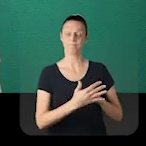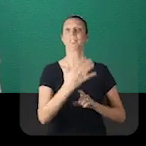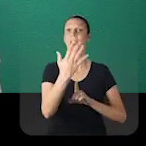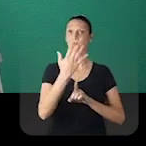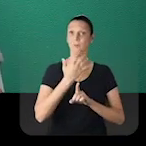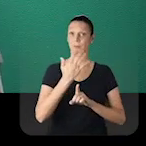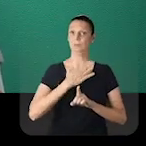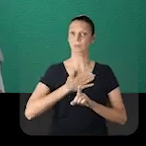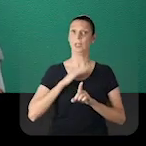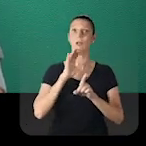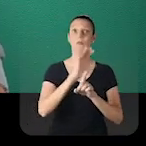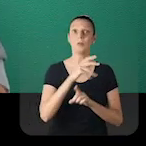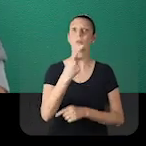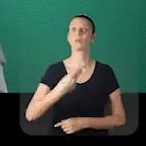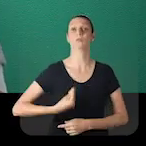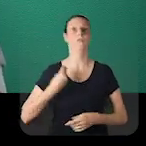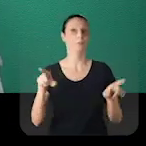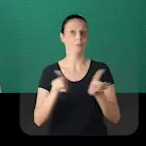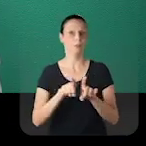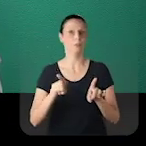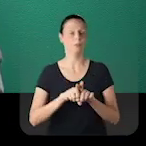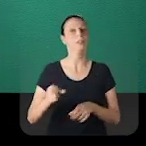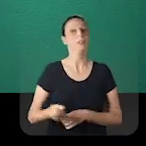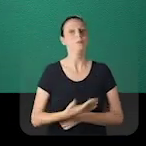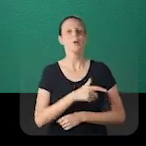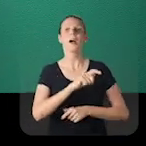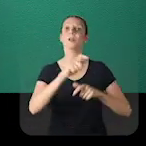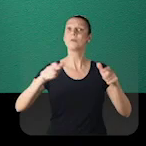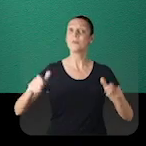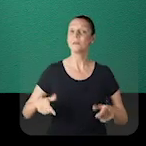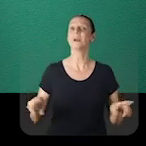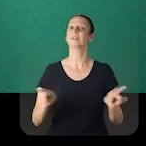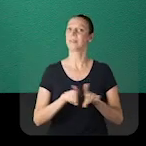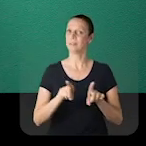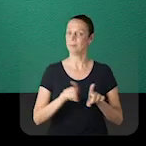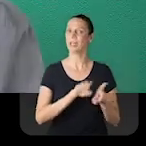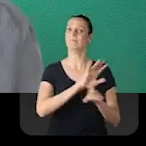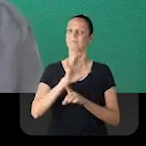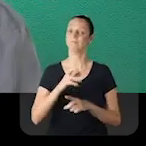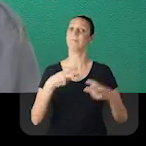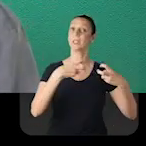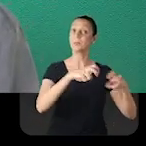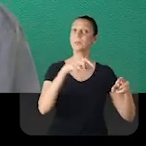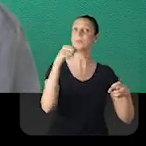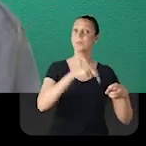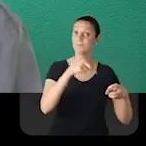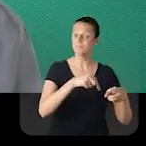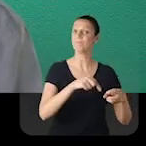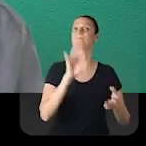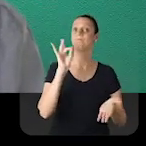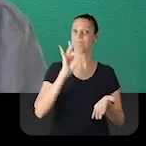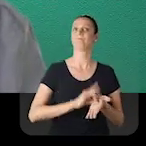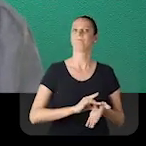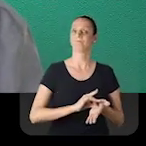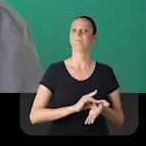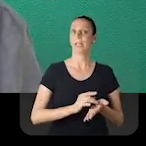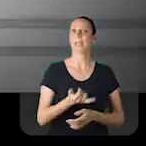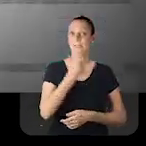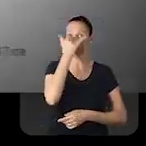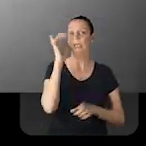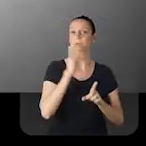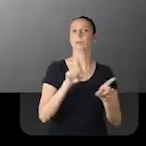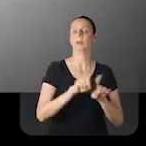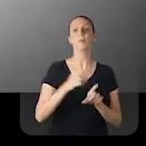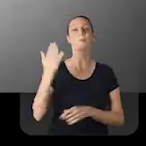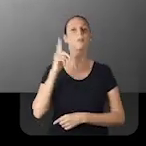Coronavírus afetou a minha e a sua vida. E afetou diversos serviços também. O transporte coletivo é um deles.